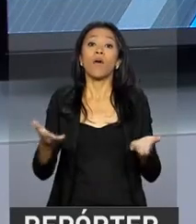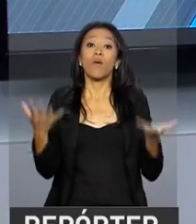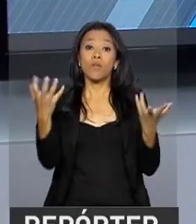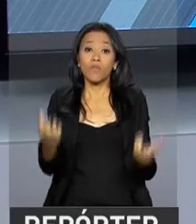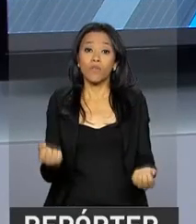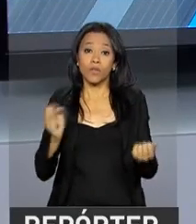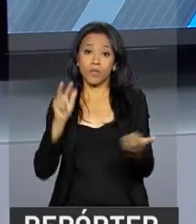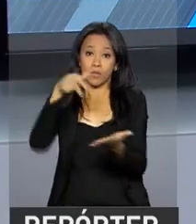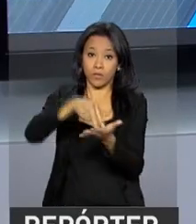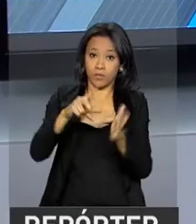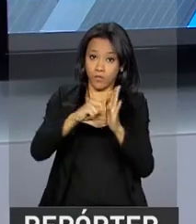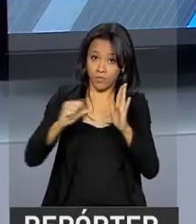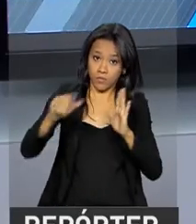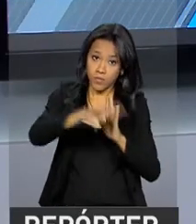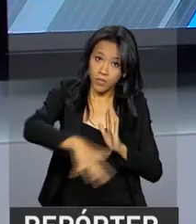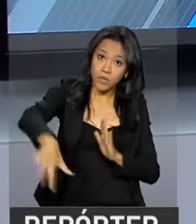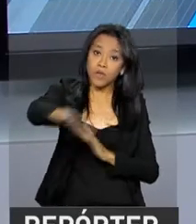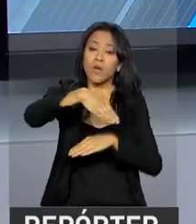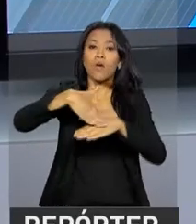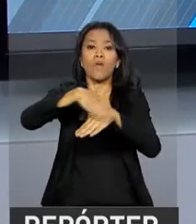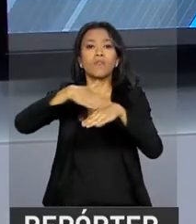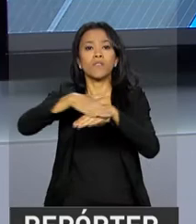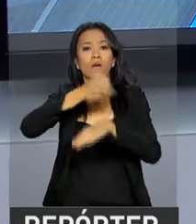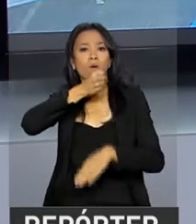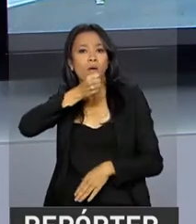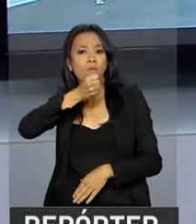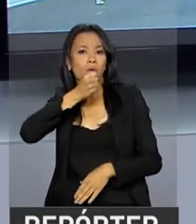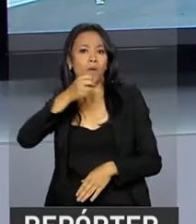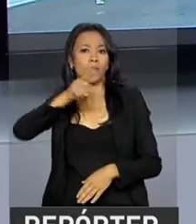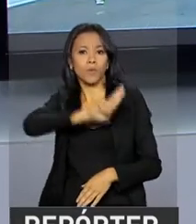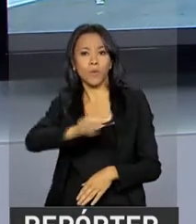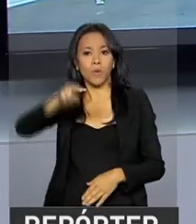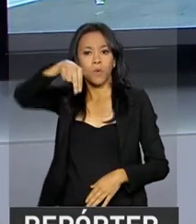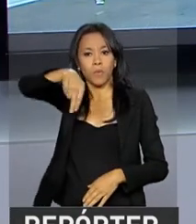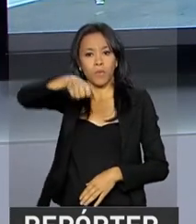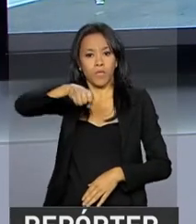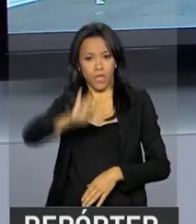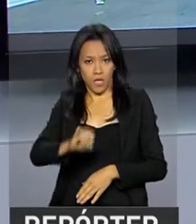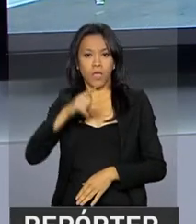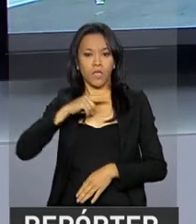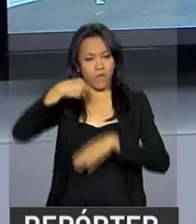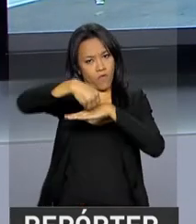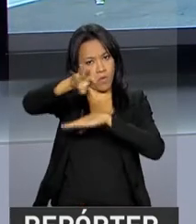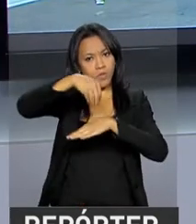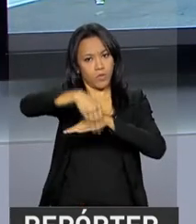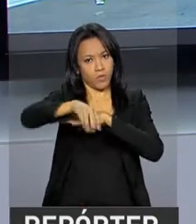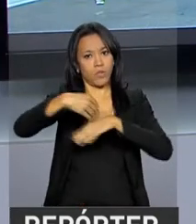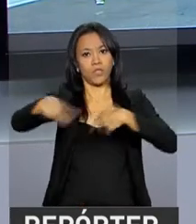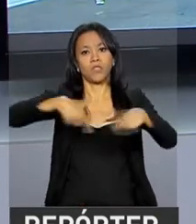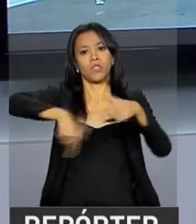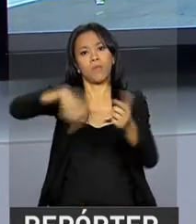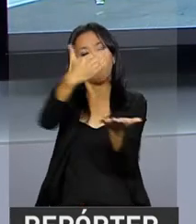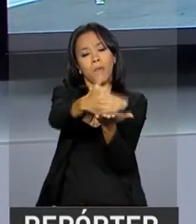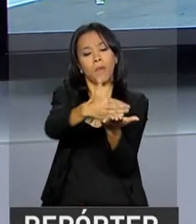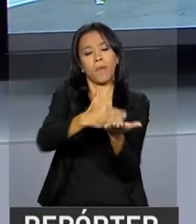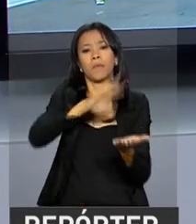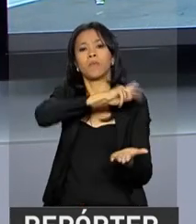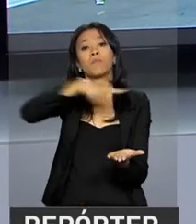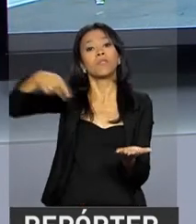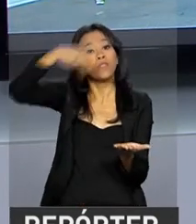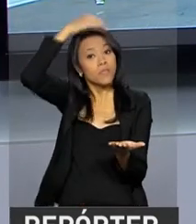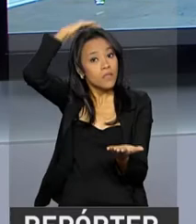o palácio do planalto conversar com o repórter mercês nem pereira que tem as informações na agenda do presidente michel temer